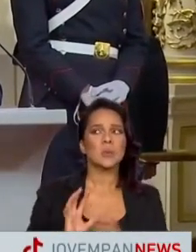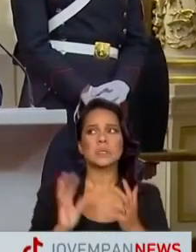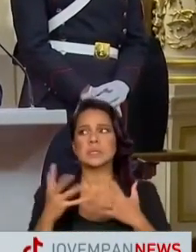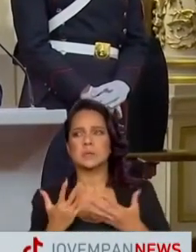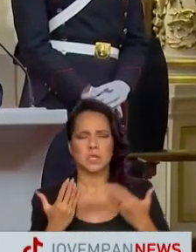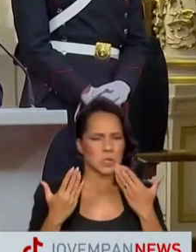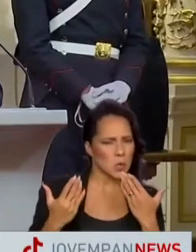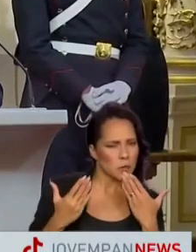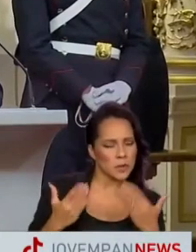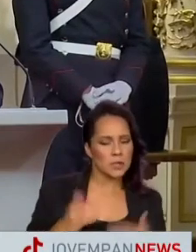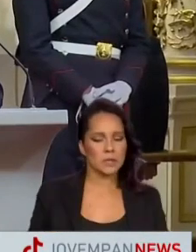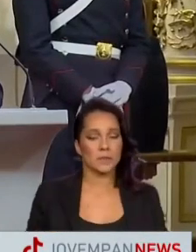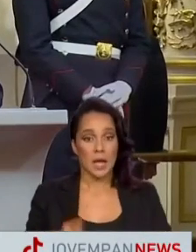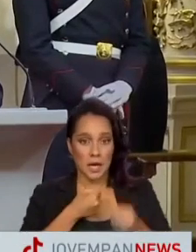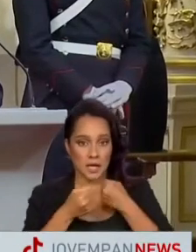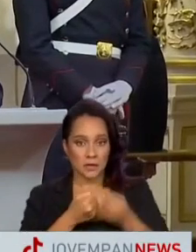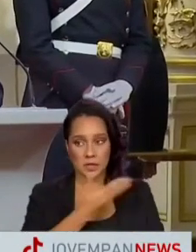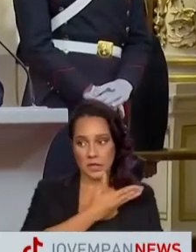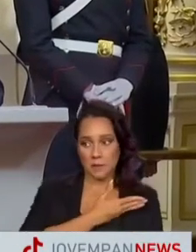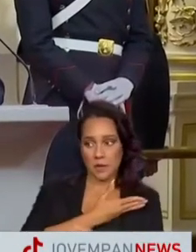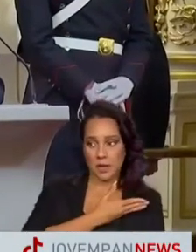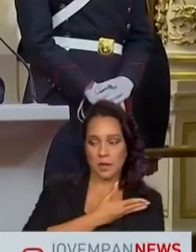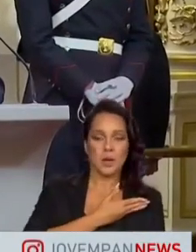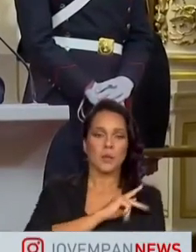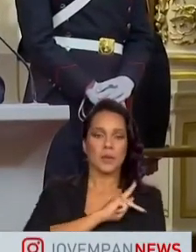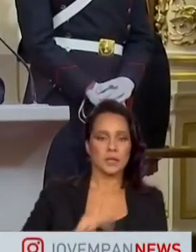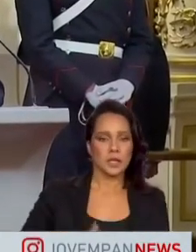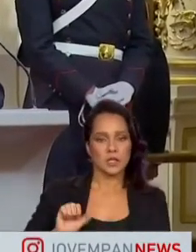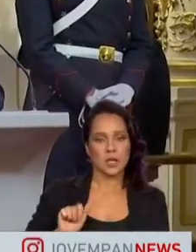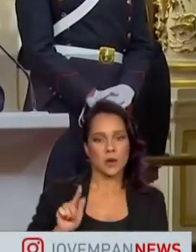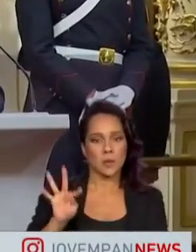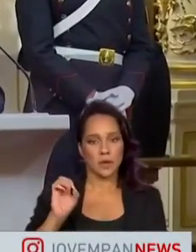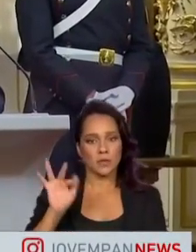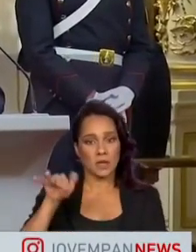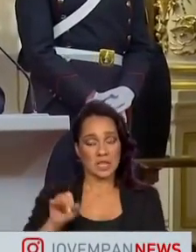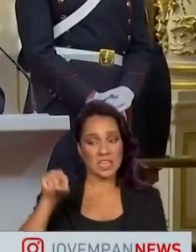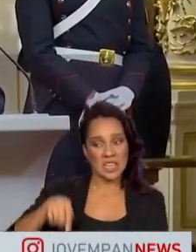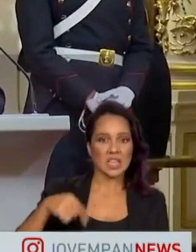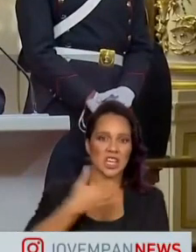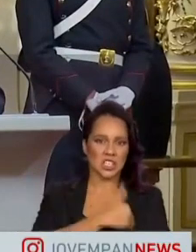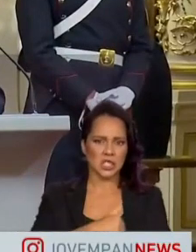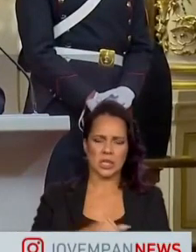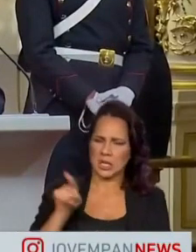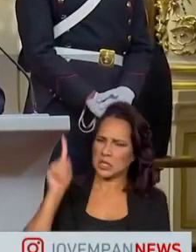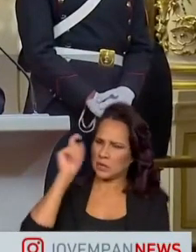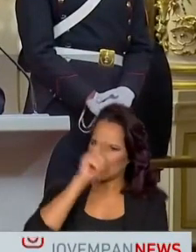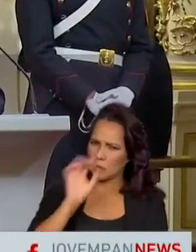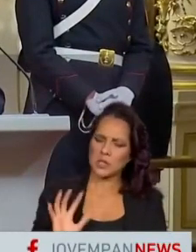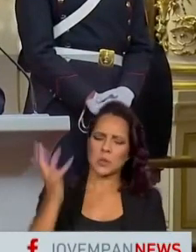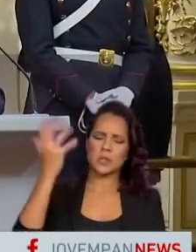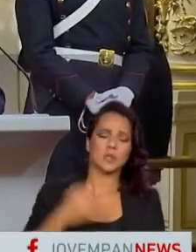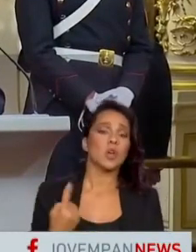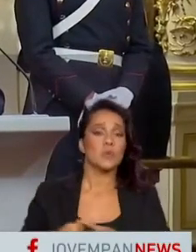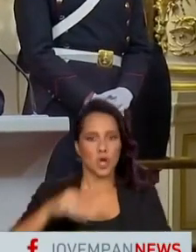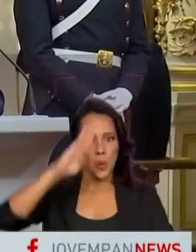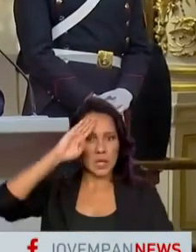de desconfiança. Em entrevista à colega Silvia Colombo, o presidente Alberto Fernandes disse que aqui na Argentina, dificilmente esse episódio teria acontecido